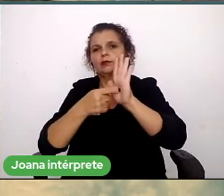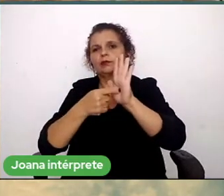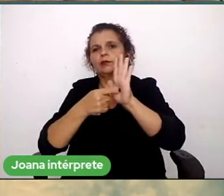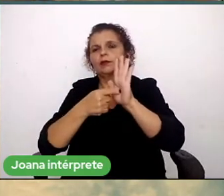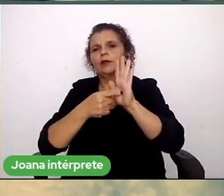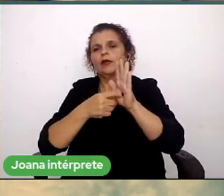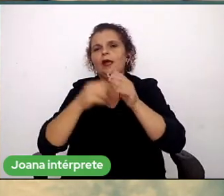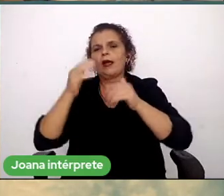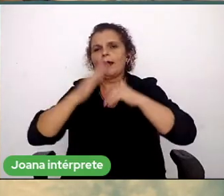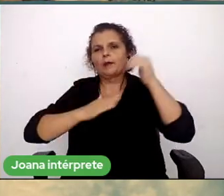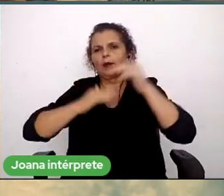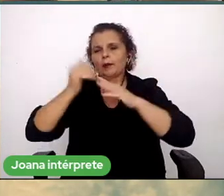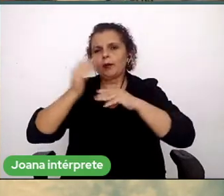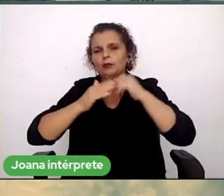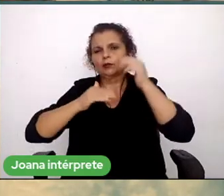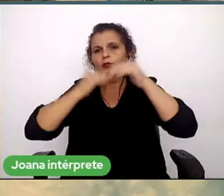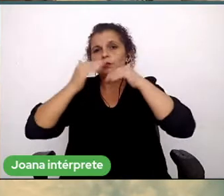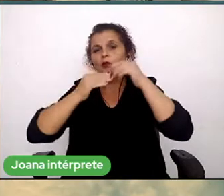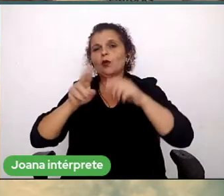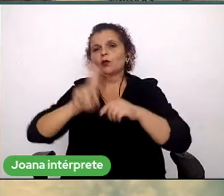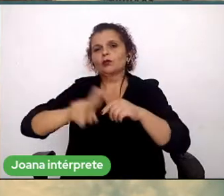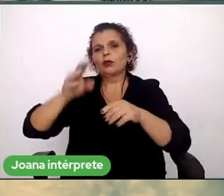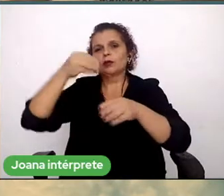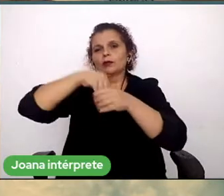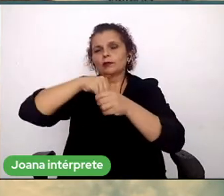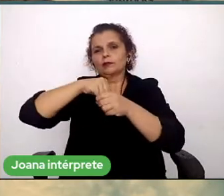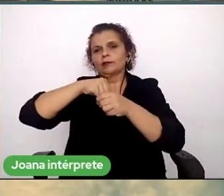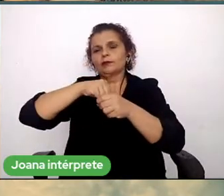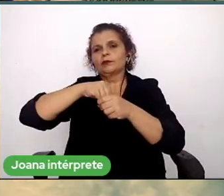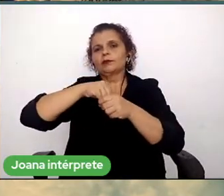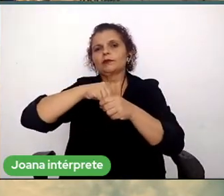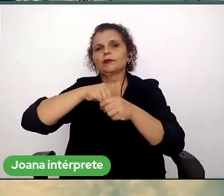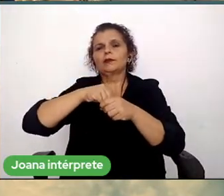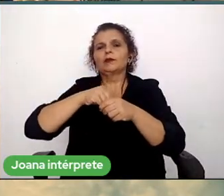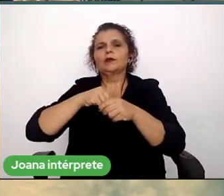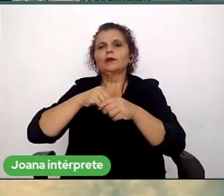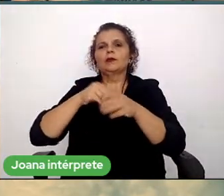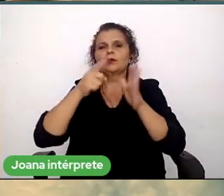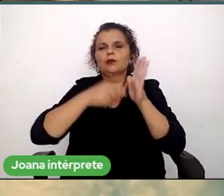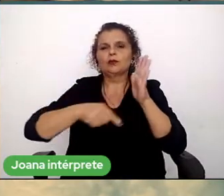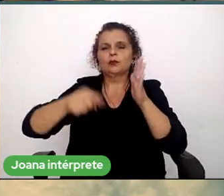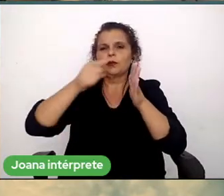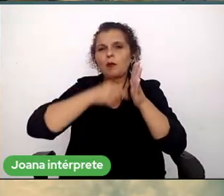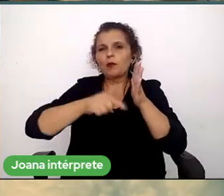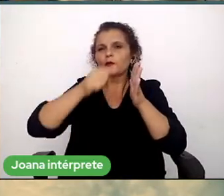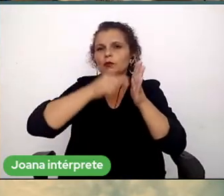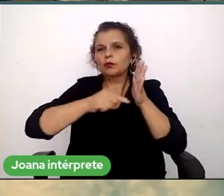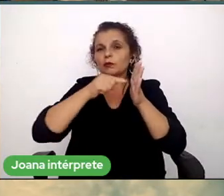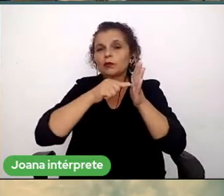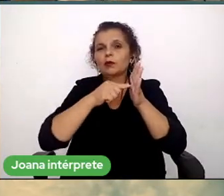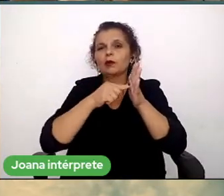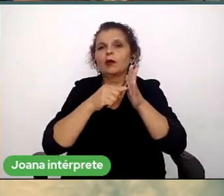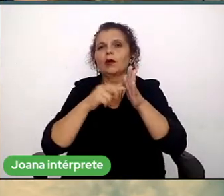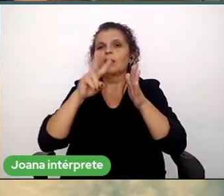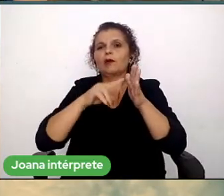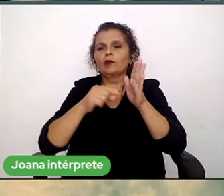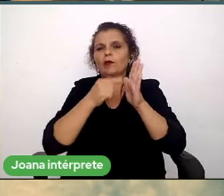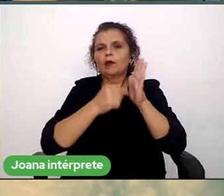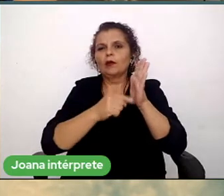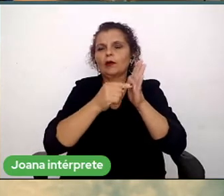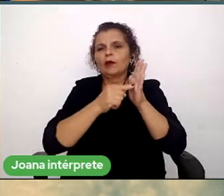às práticas e vamos são usados os ambientes que essa representação em círculos concêntricos que a gente tem então se os valores centrais